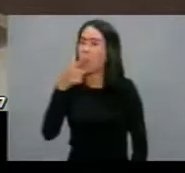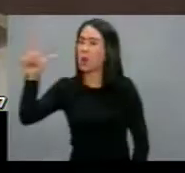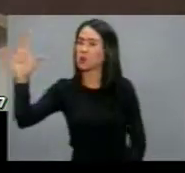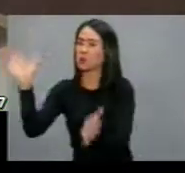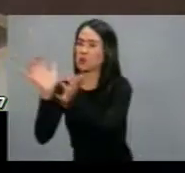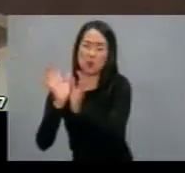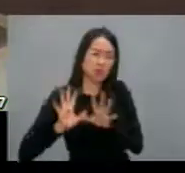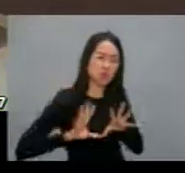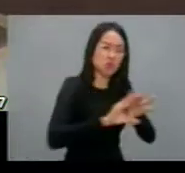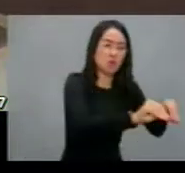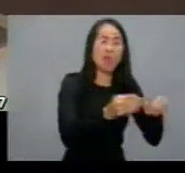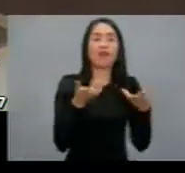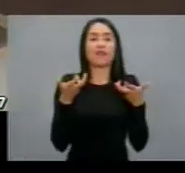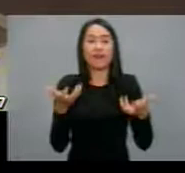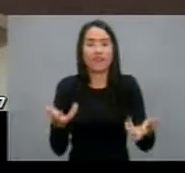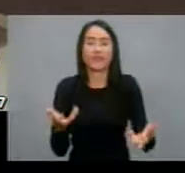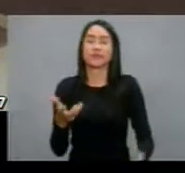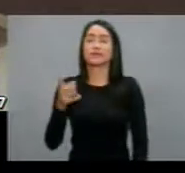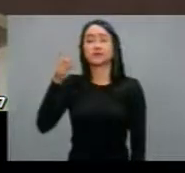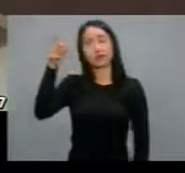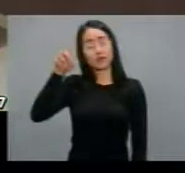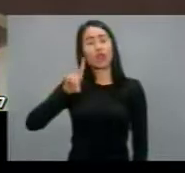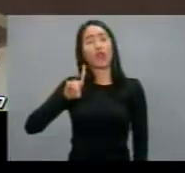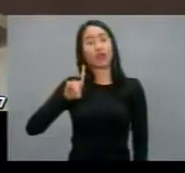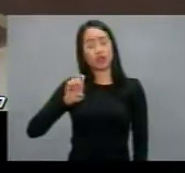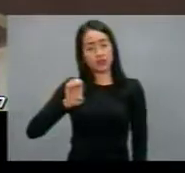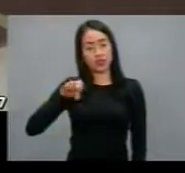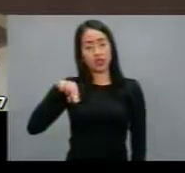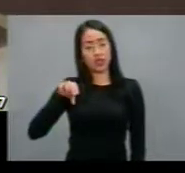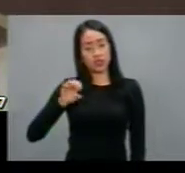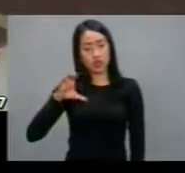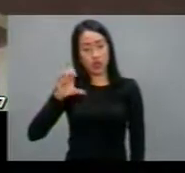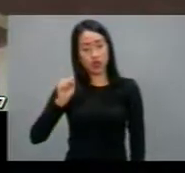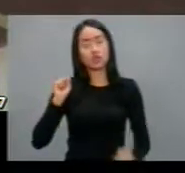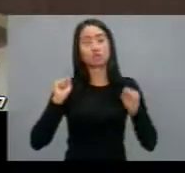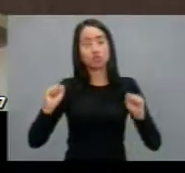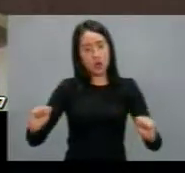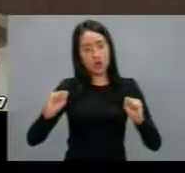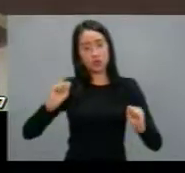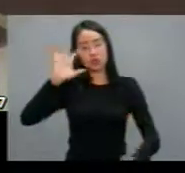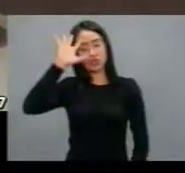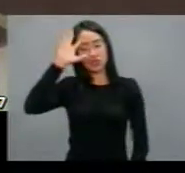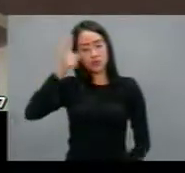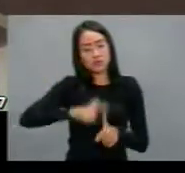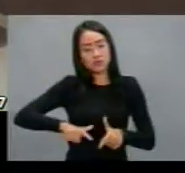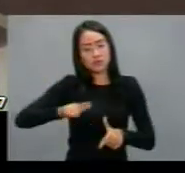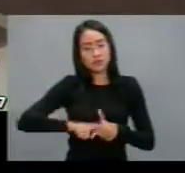o que está se desenhando lá é sobretudo isso. Portanto, é importante que aqueles que têm